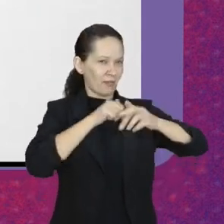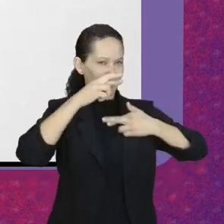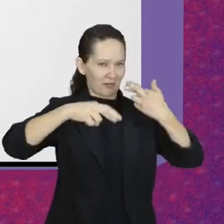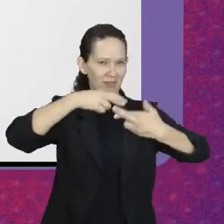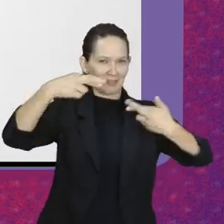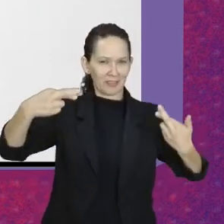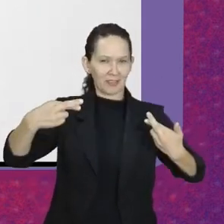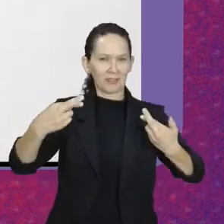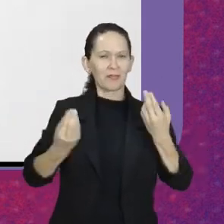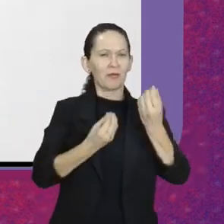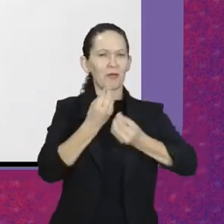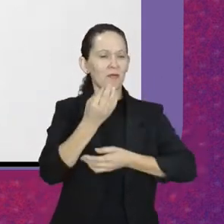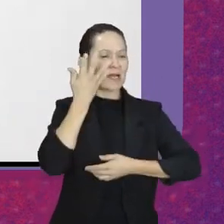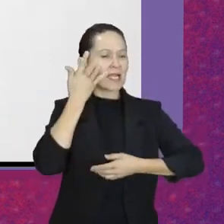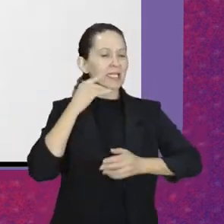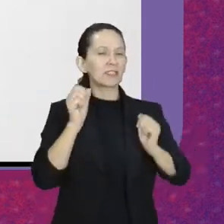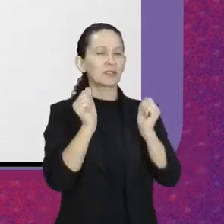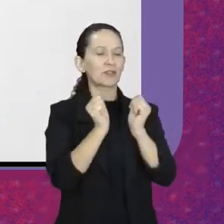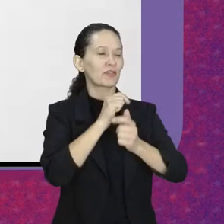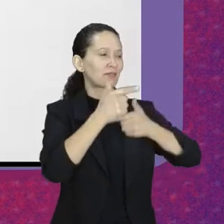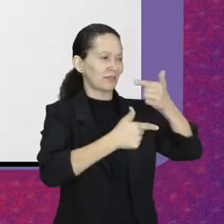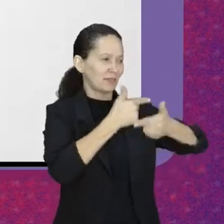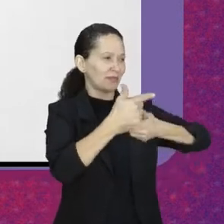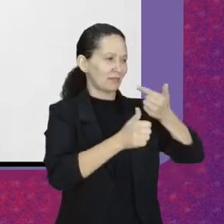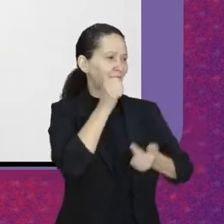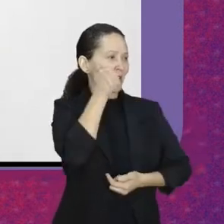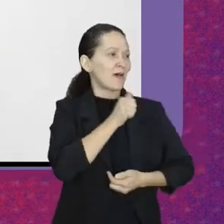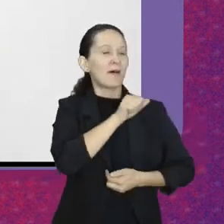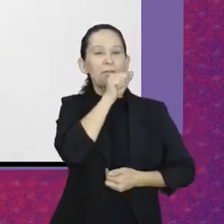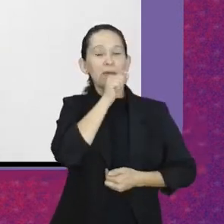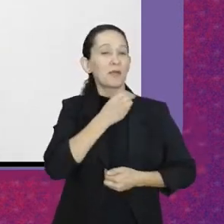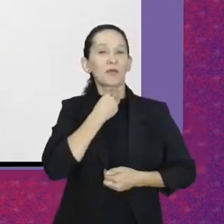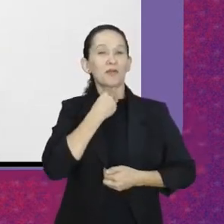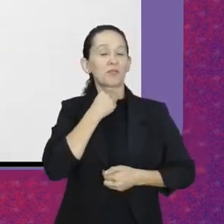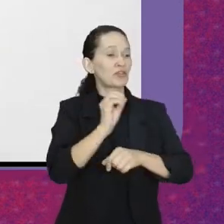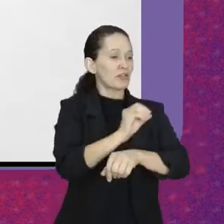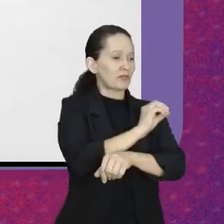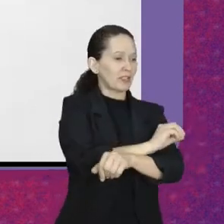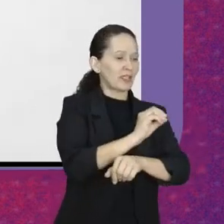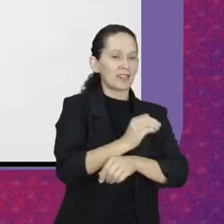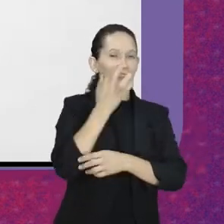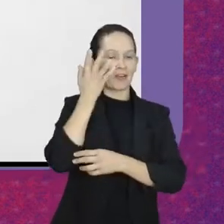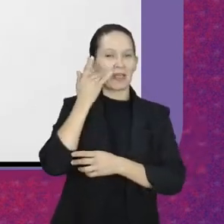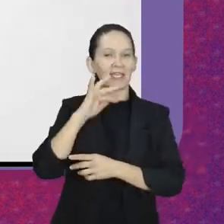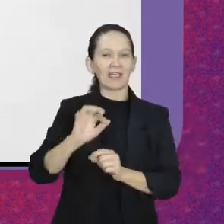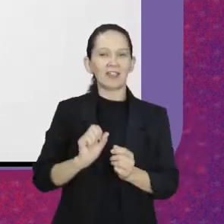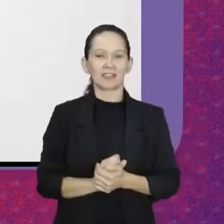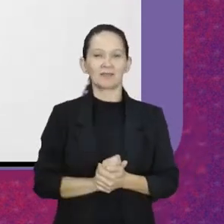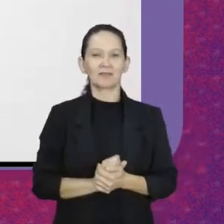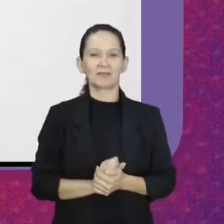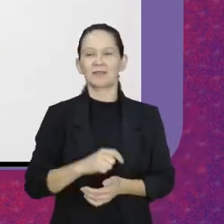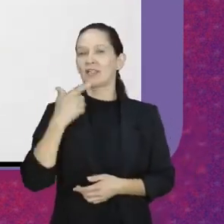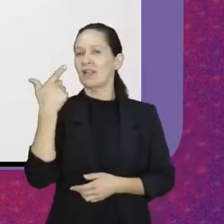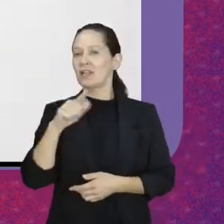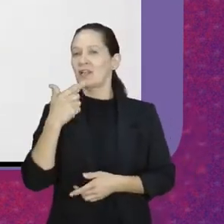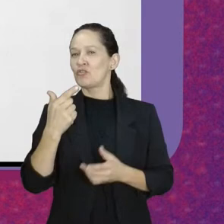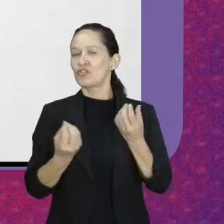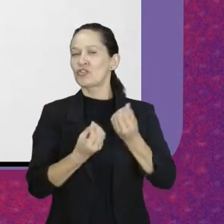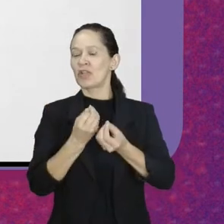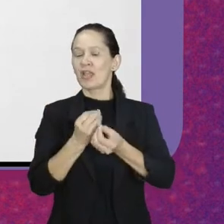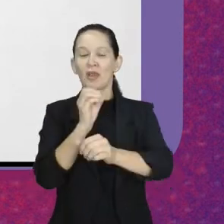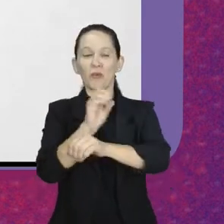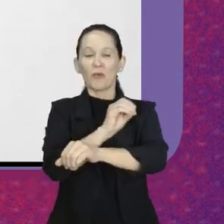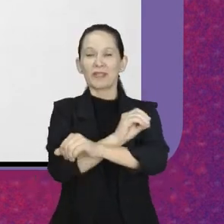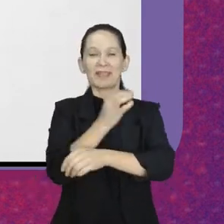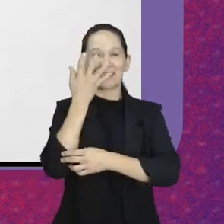levava a criança junto, às vezes a mãe não podia tomar conta, a mãe dela, da criança, e ela não tinha acesso à creche, mas ela